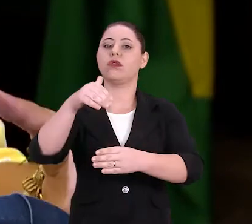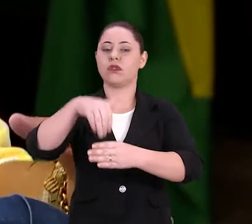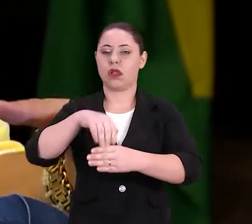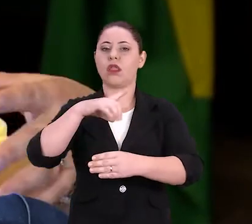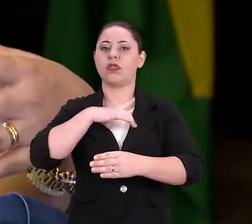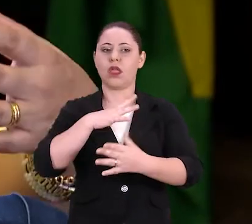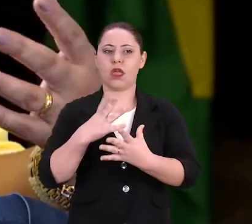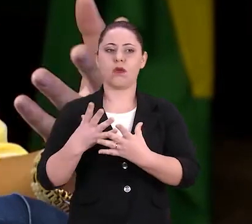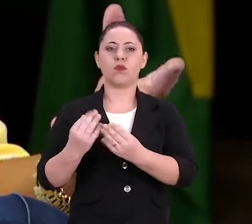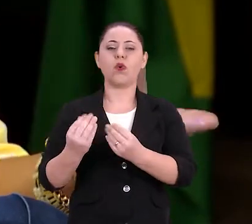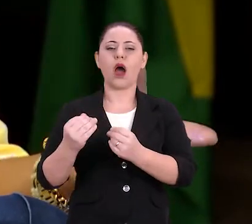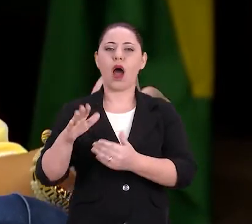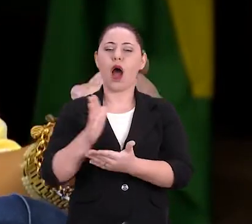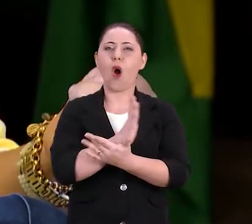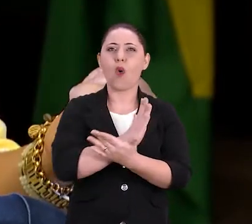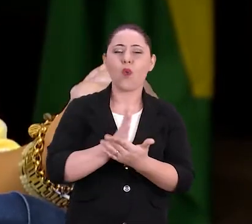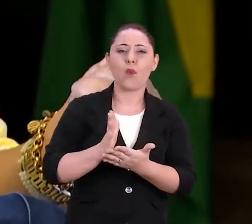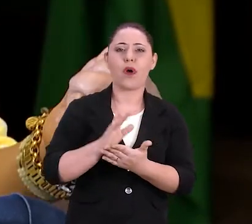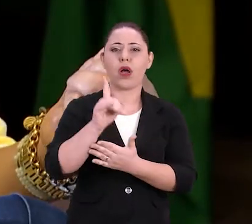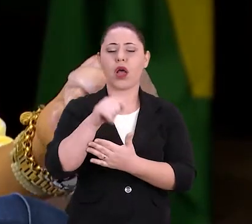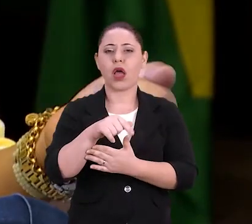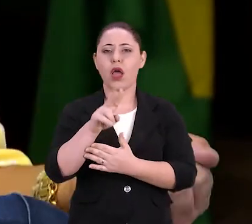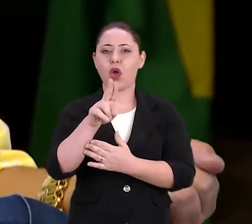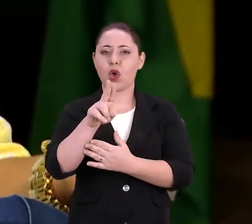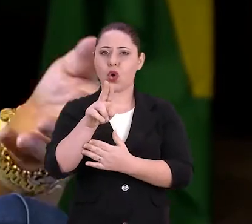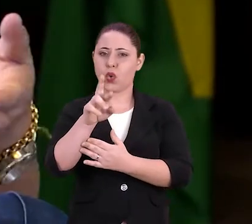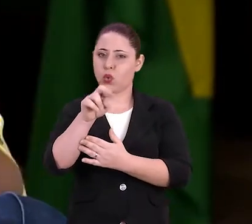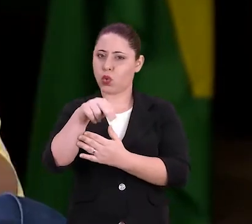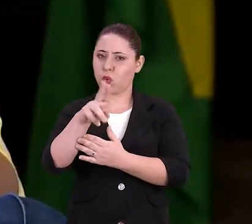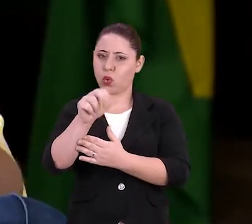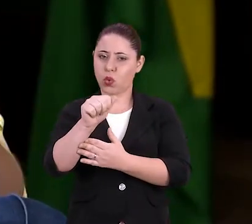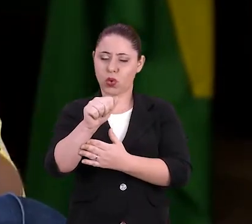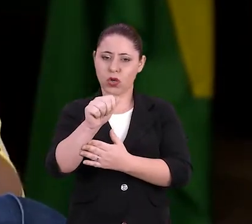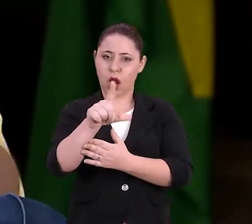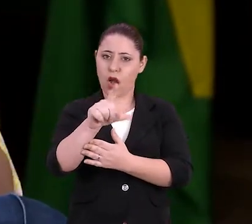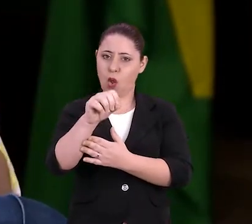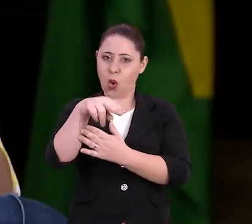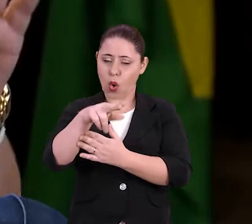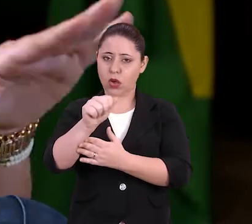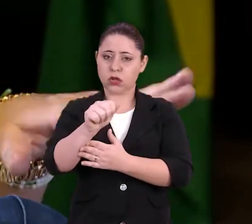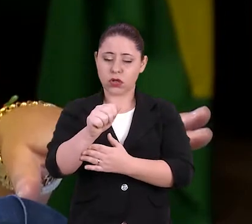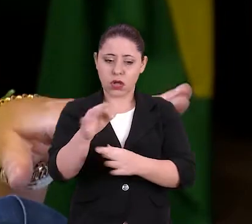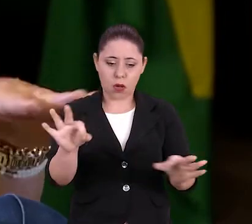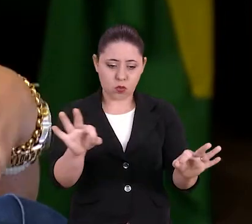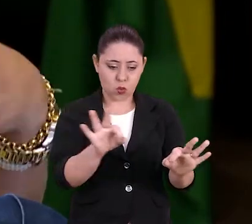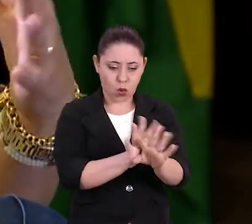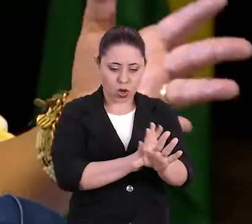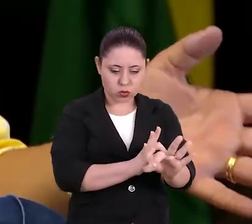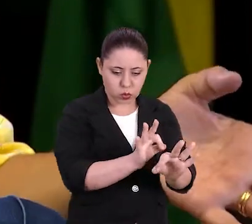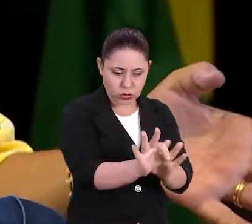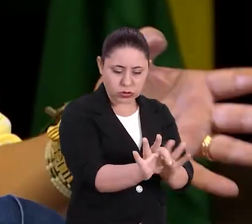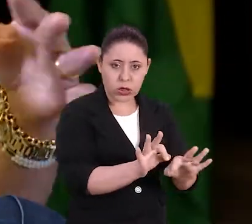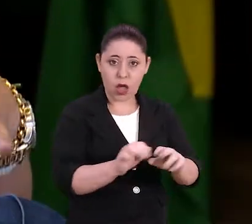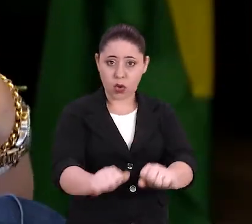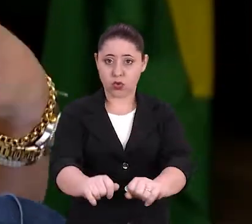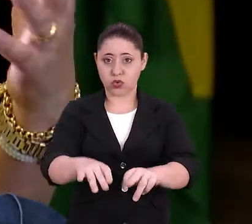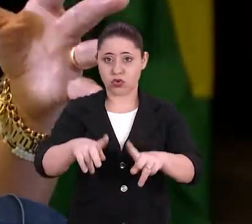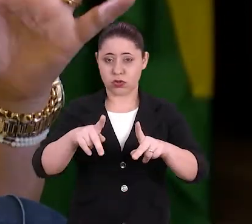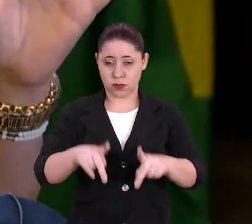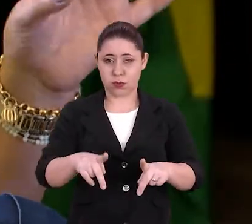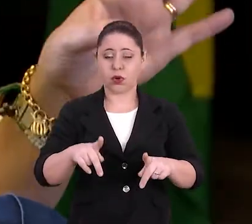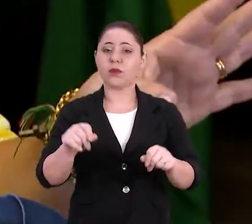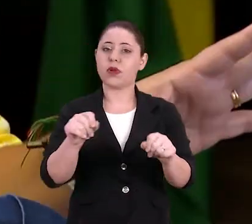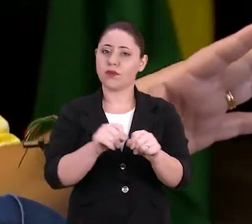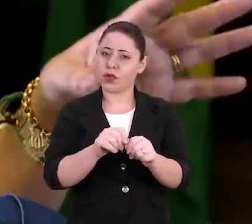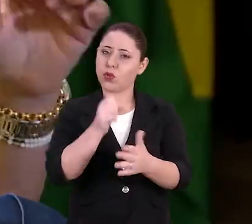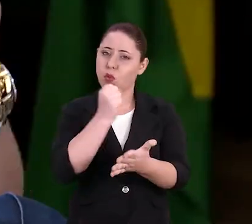um contingente de urnas de lona, lacradas, preparadas, né, numa audiência pública que é feita